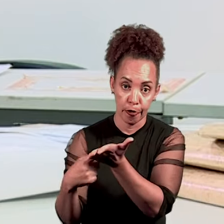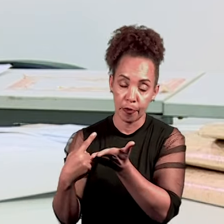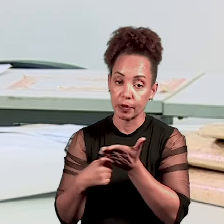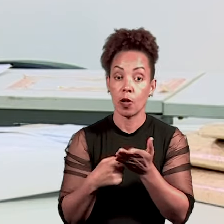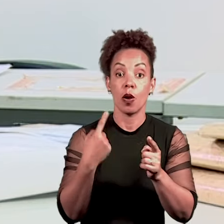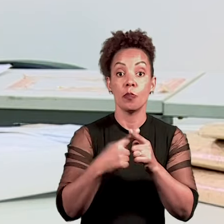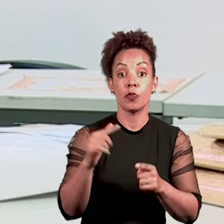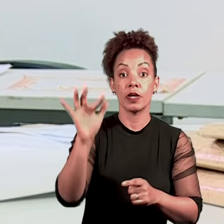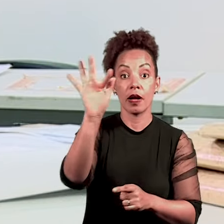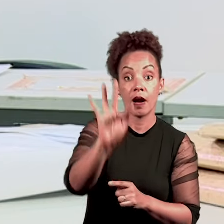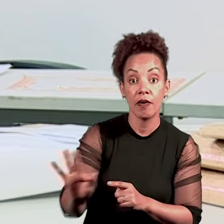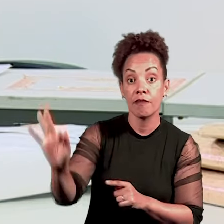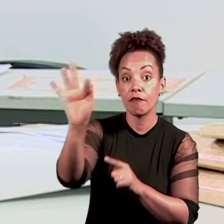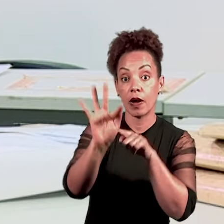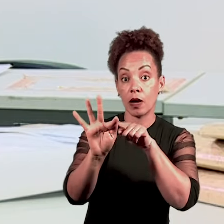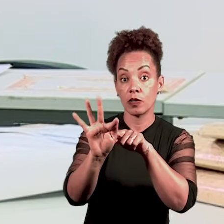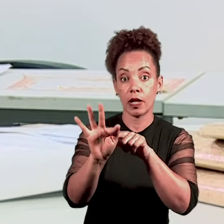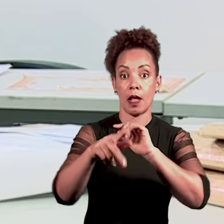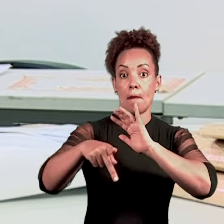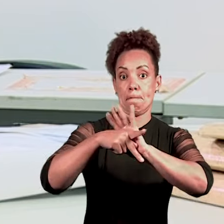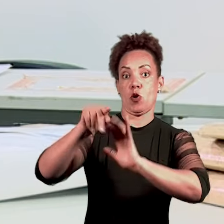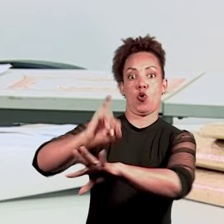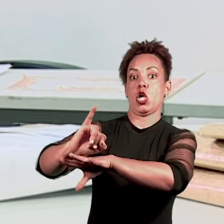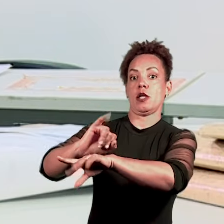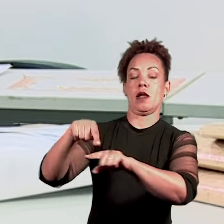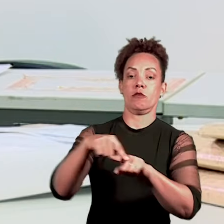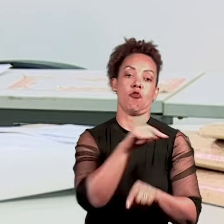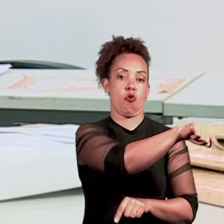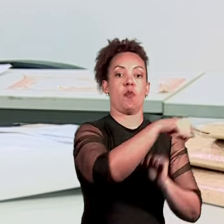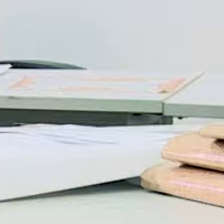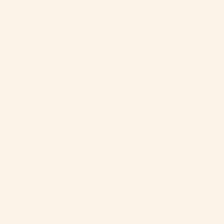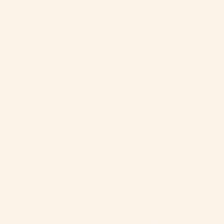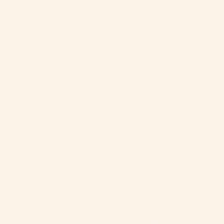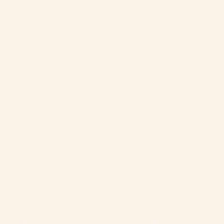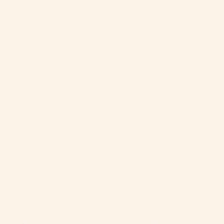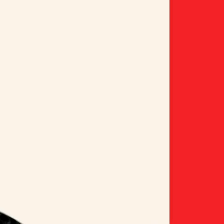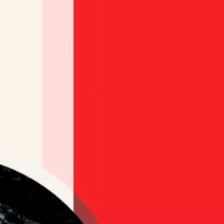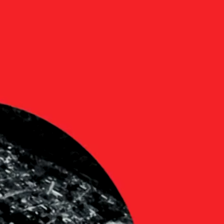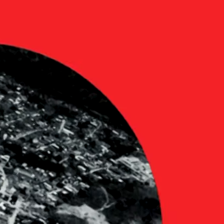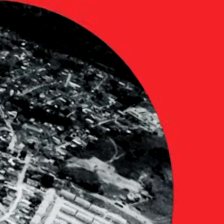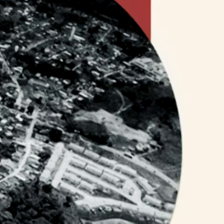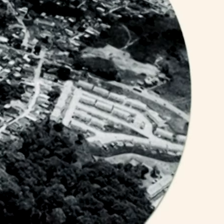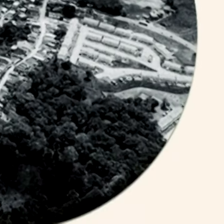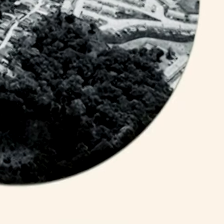federação não era de Ilhéus nem era de Itabuna, era das duas cidades. Música.